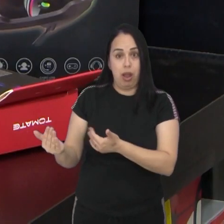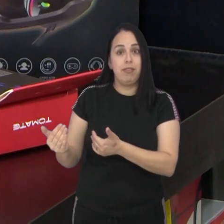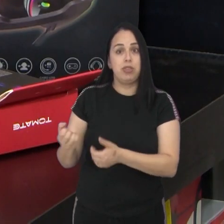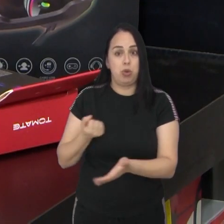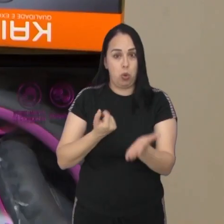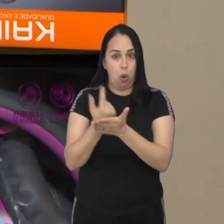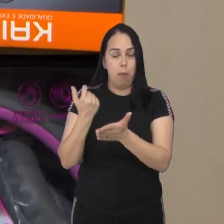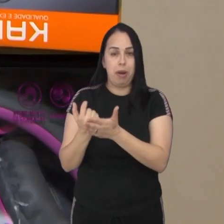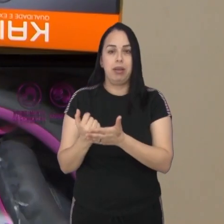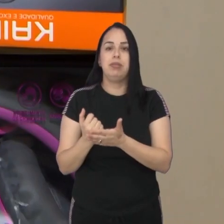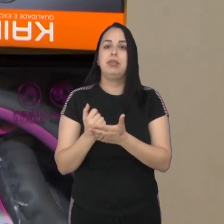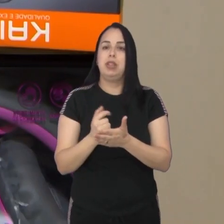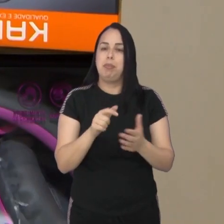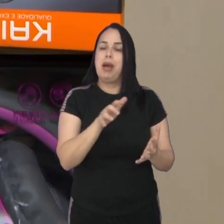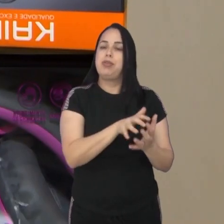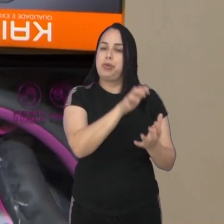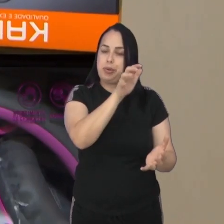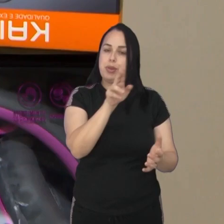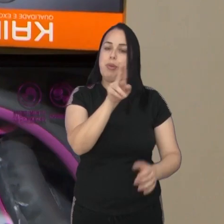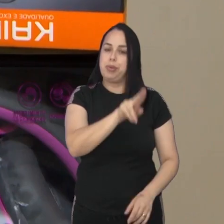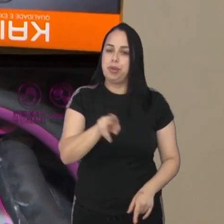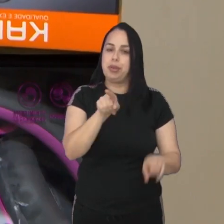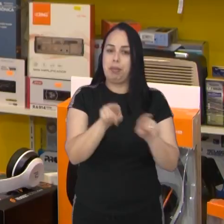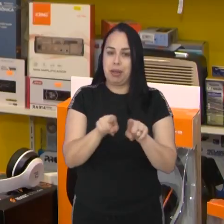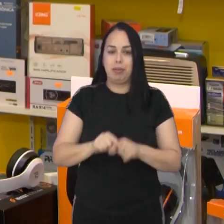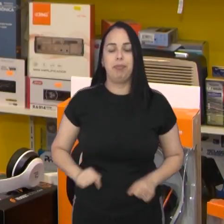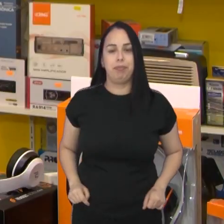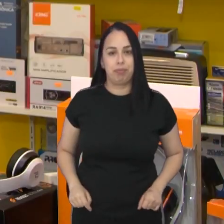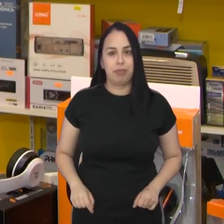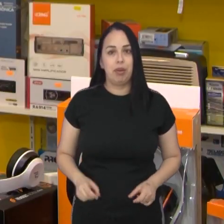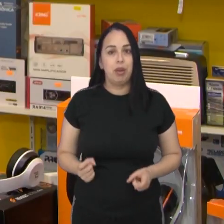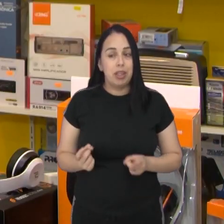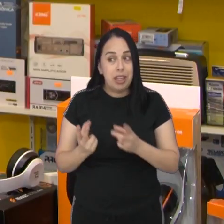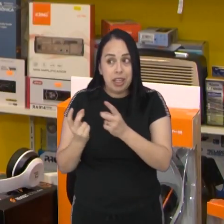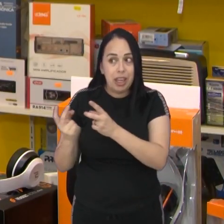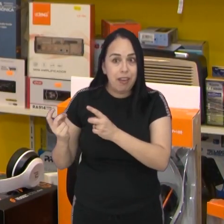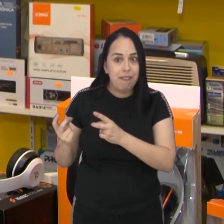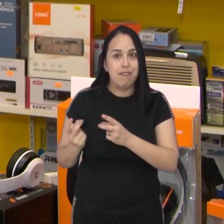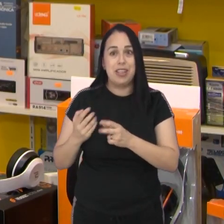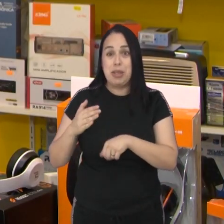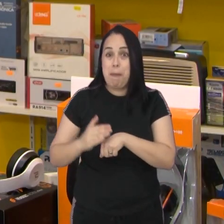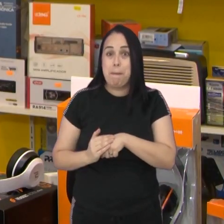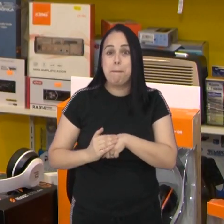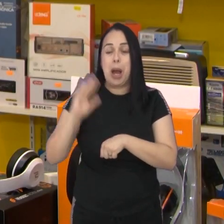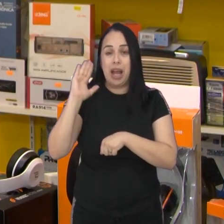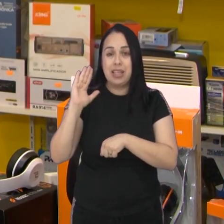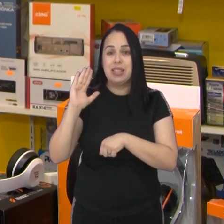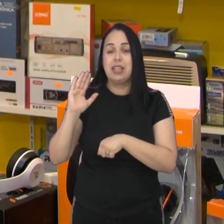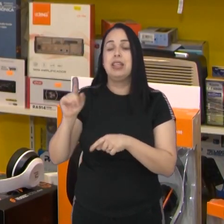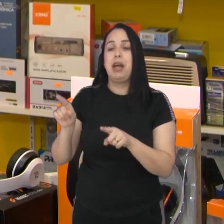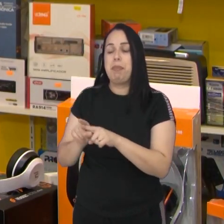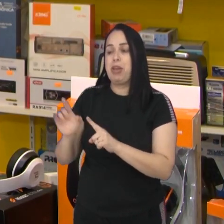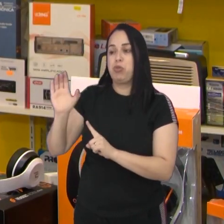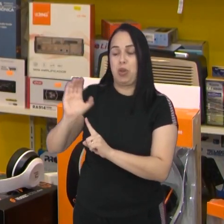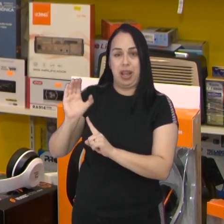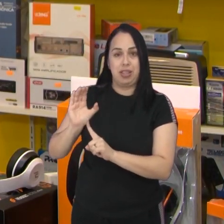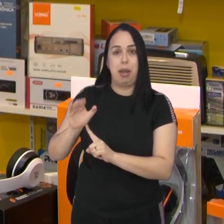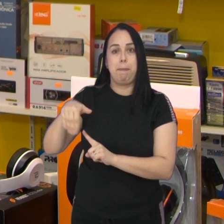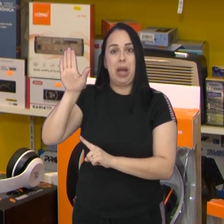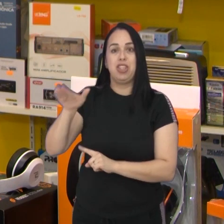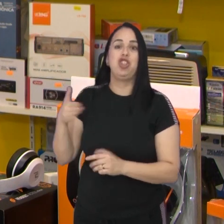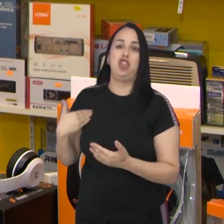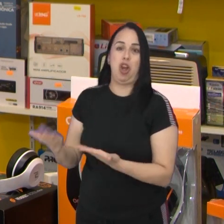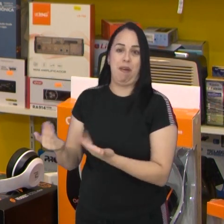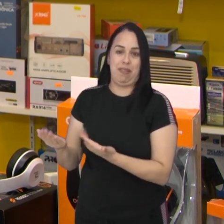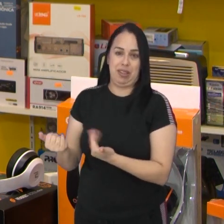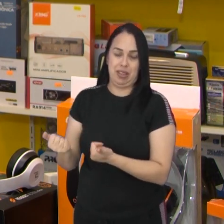comprar bastante, mas os mais velhos não ficam atrás. O campeão aqui de compras, aqui, os nossos clientes, são as pessoas